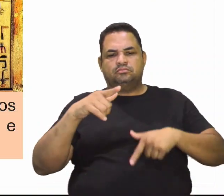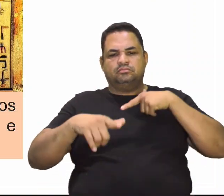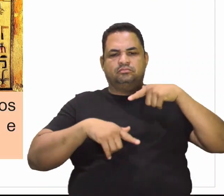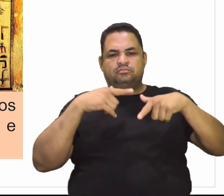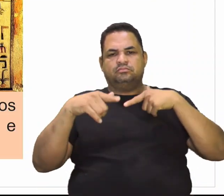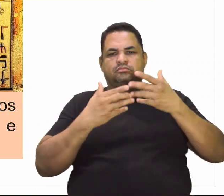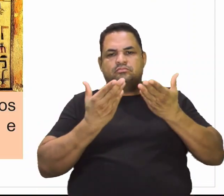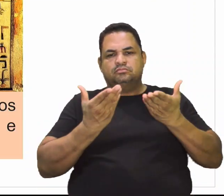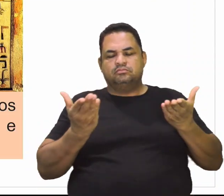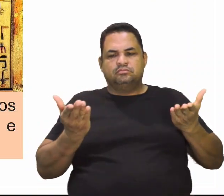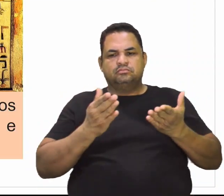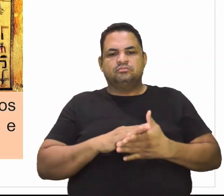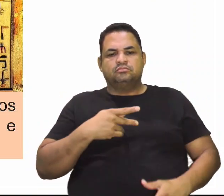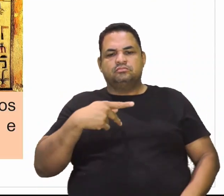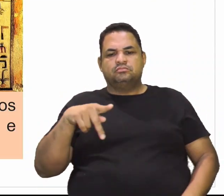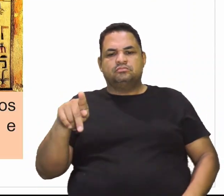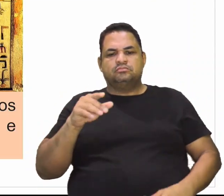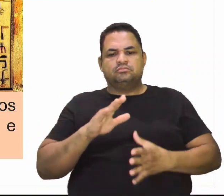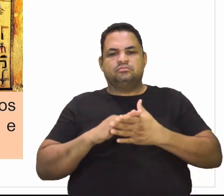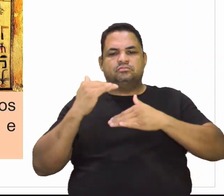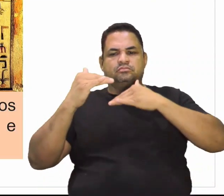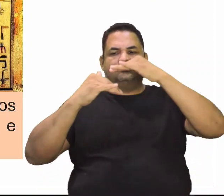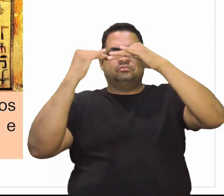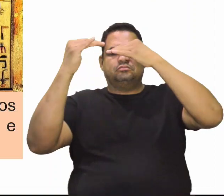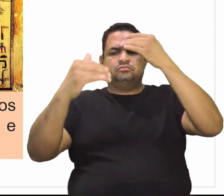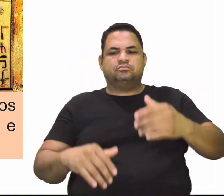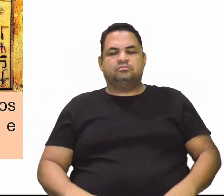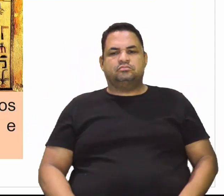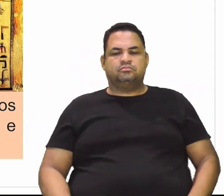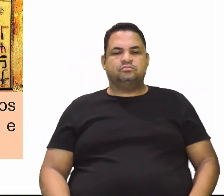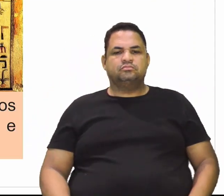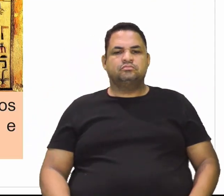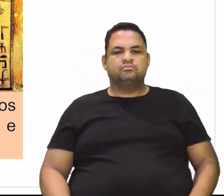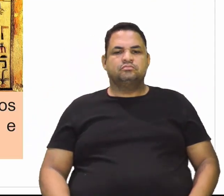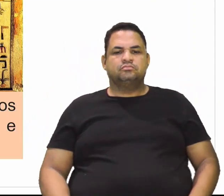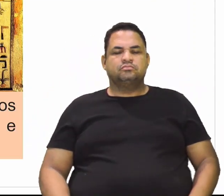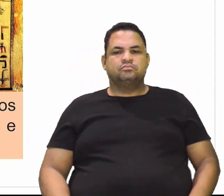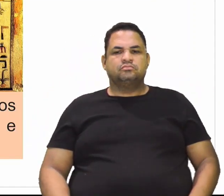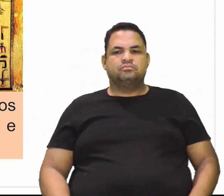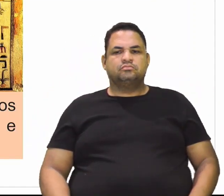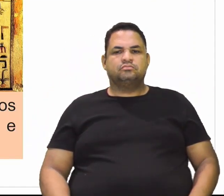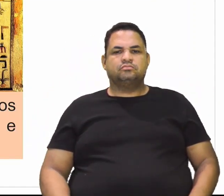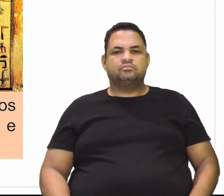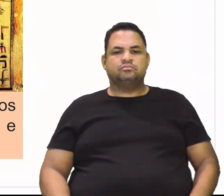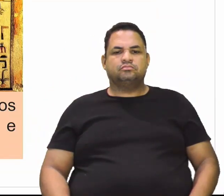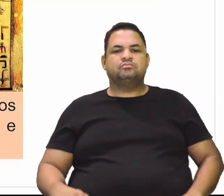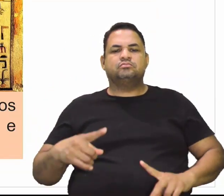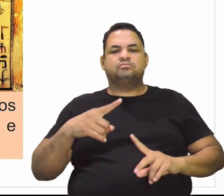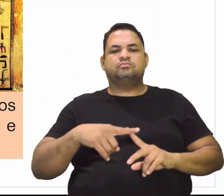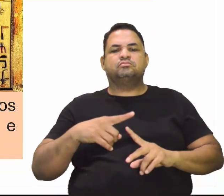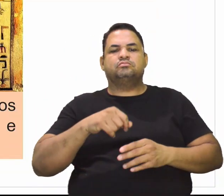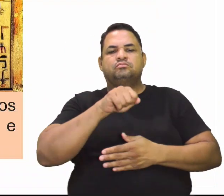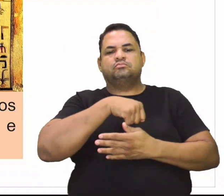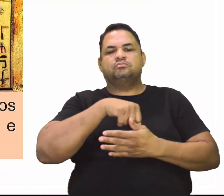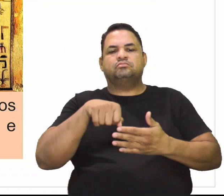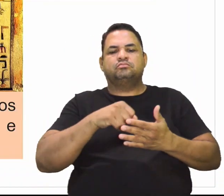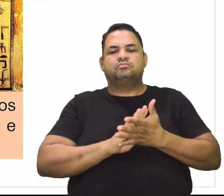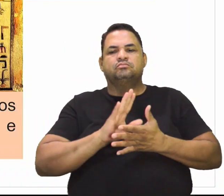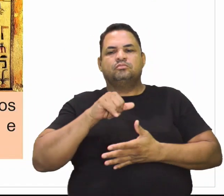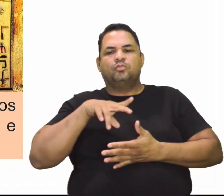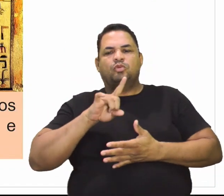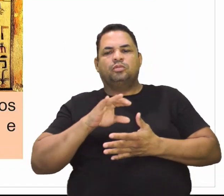com vocês nas suas evoluções. Esse tipo de escrita tem um papel monumental